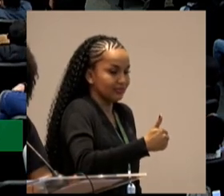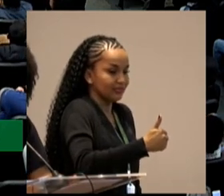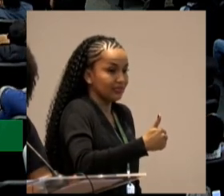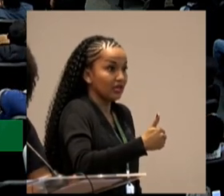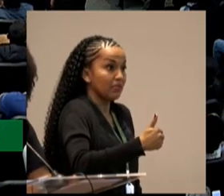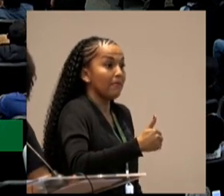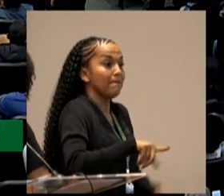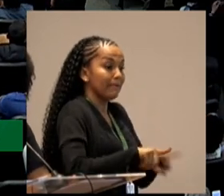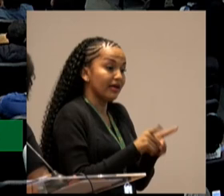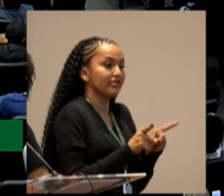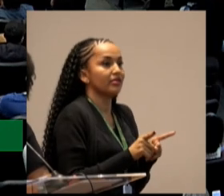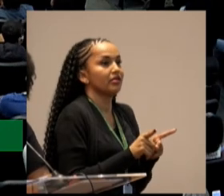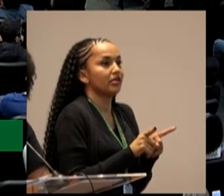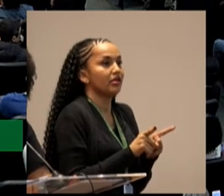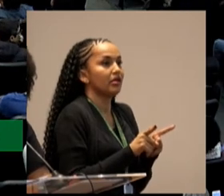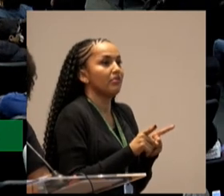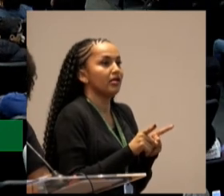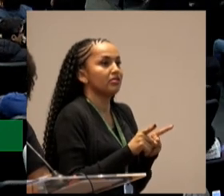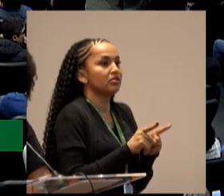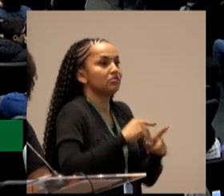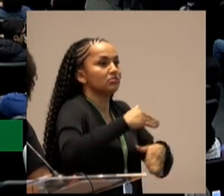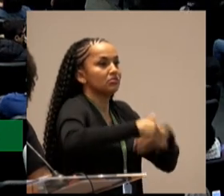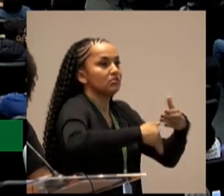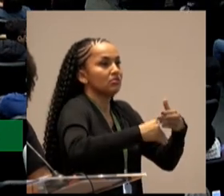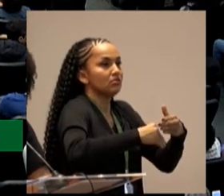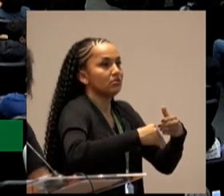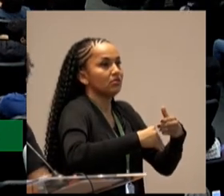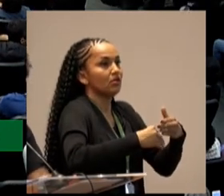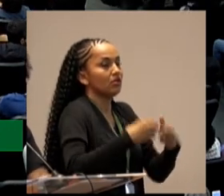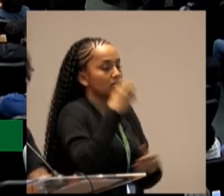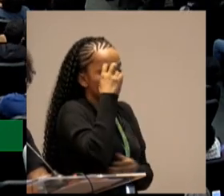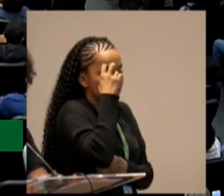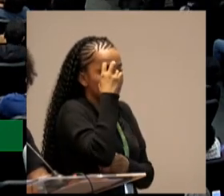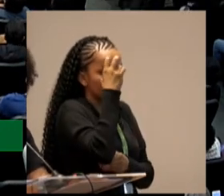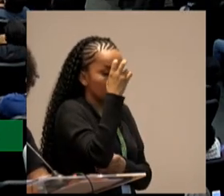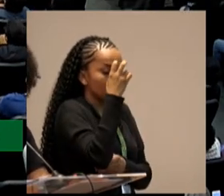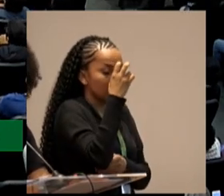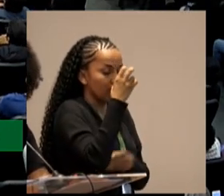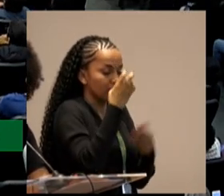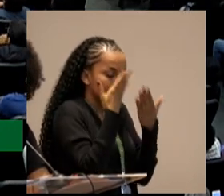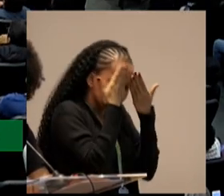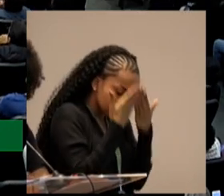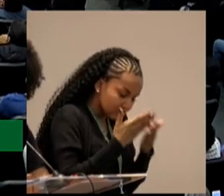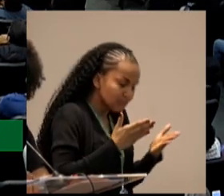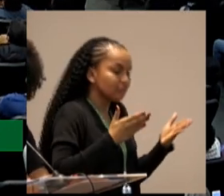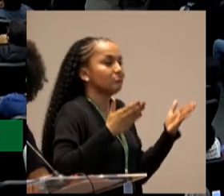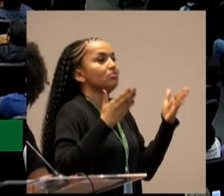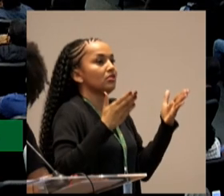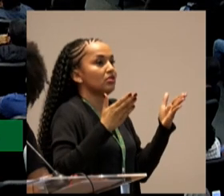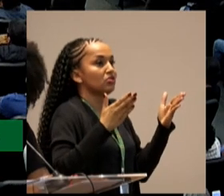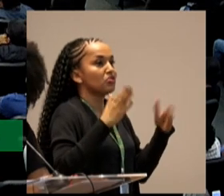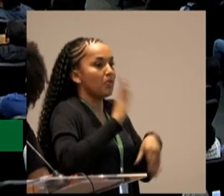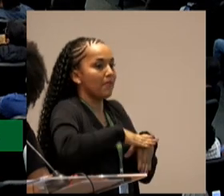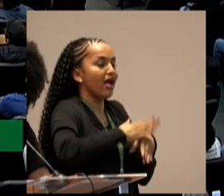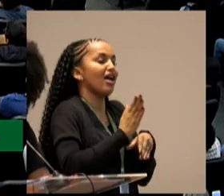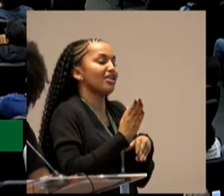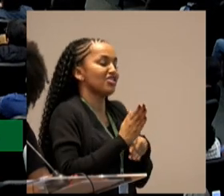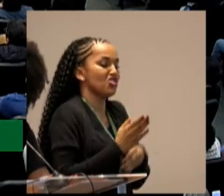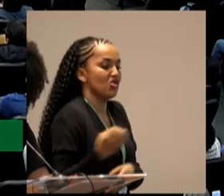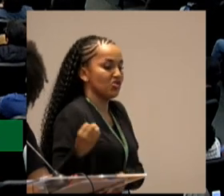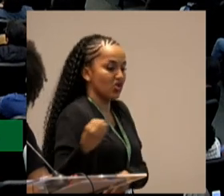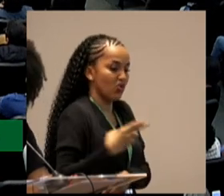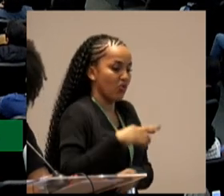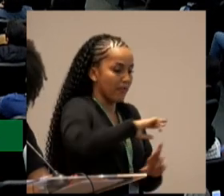que produzem intelectualmente, que estão colocadas à disposição dos mais jovens para